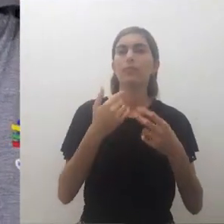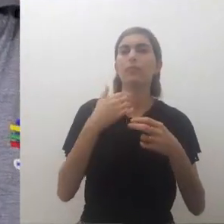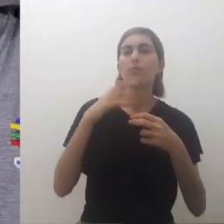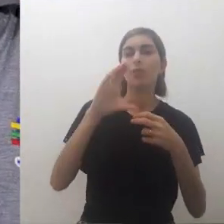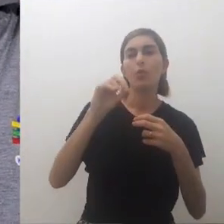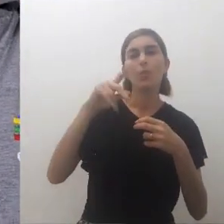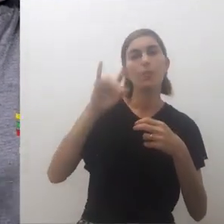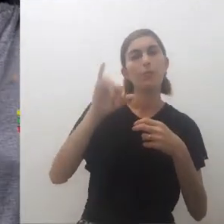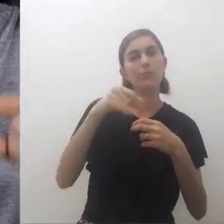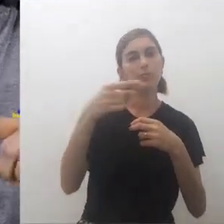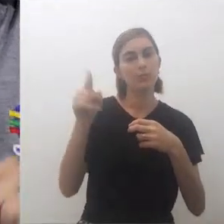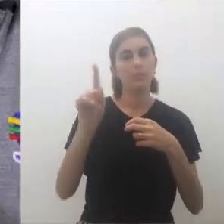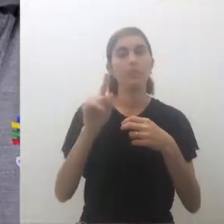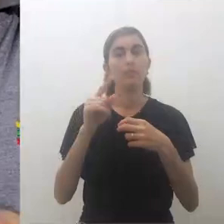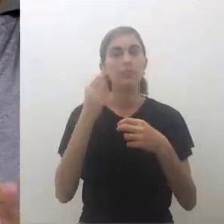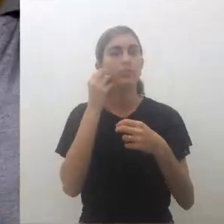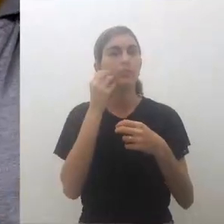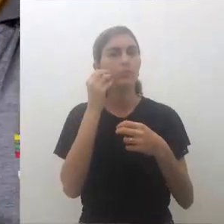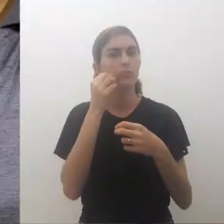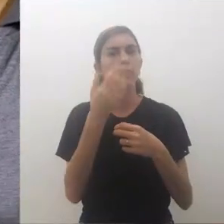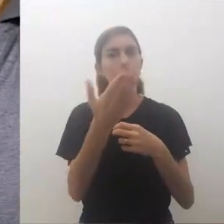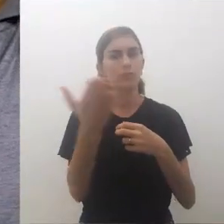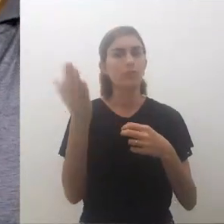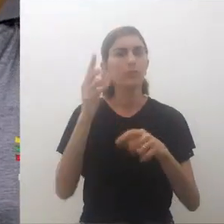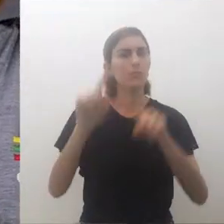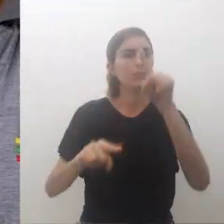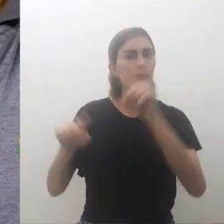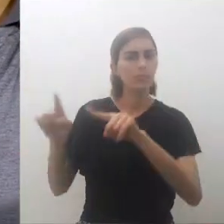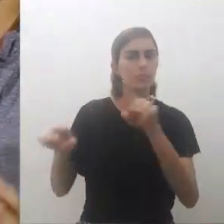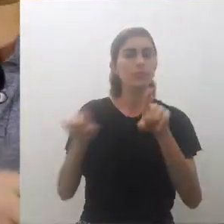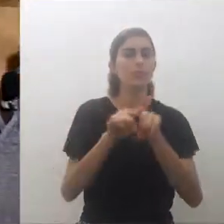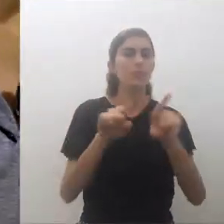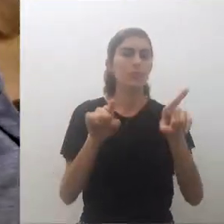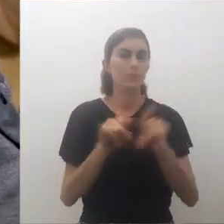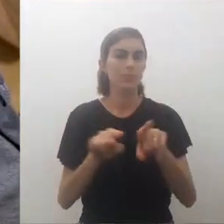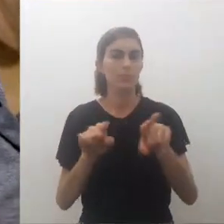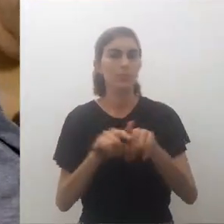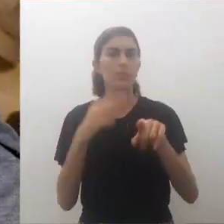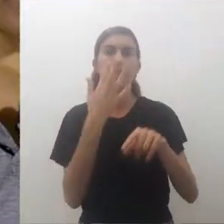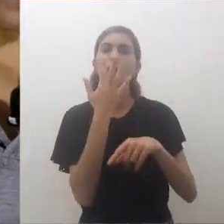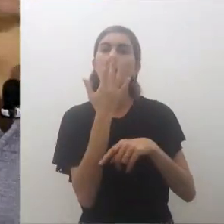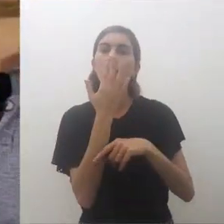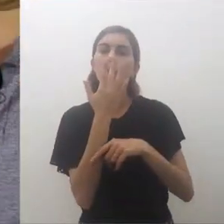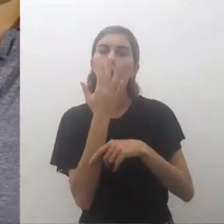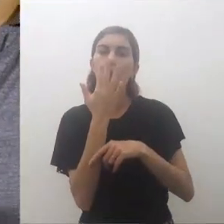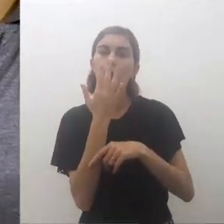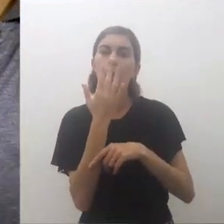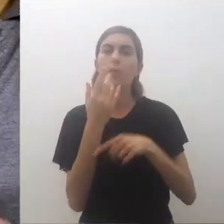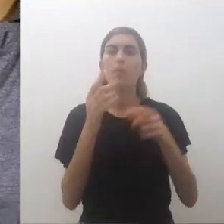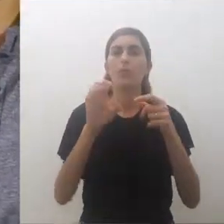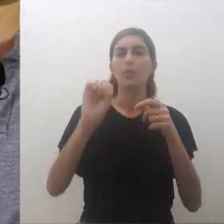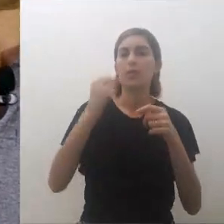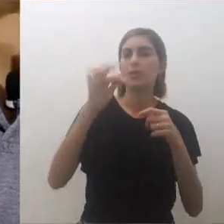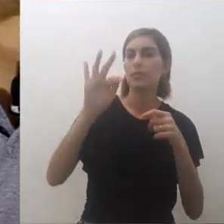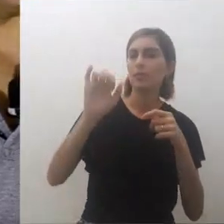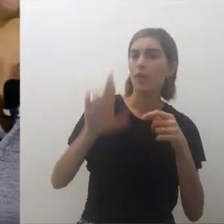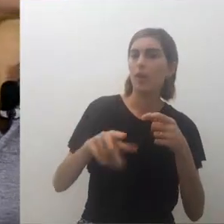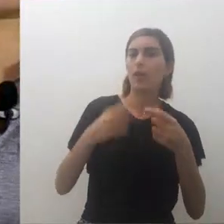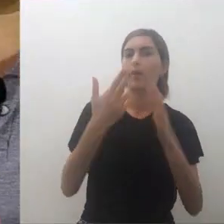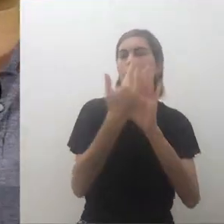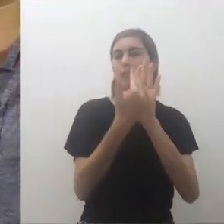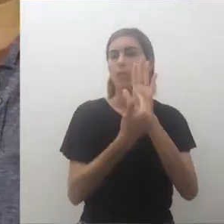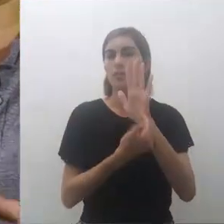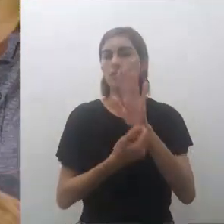composição. Tenta você aí variar também as cores das esferas e